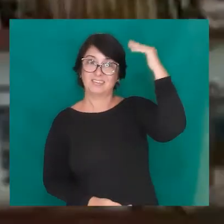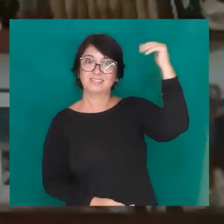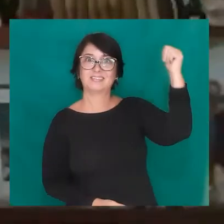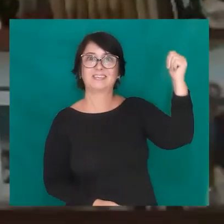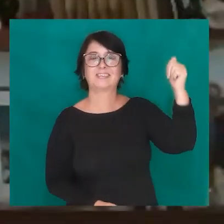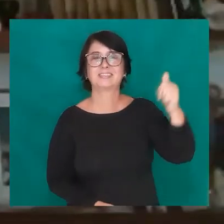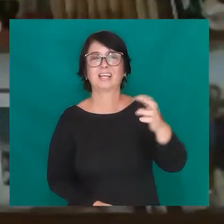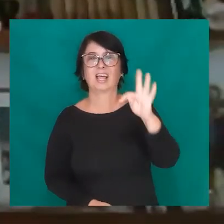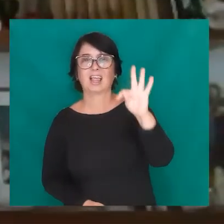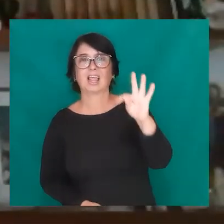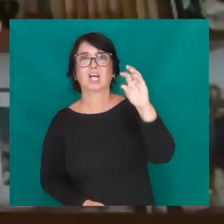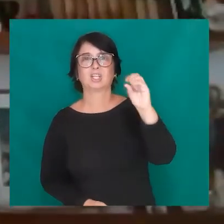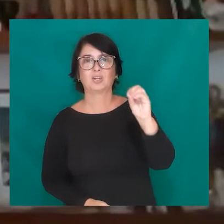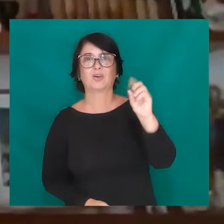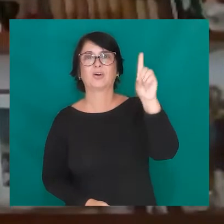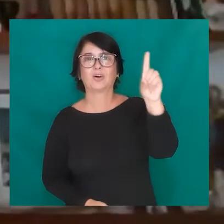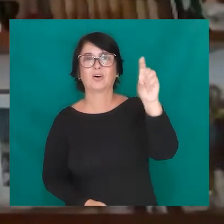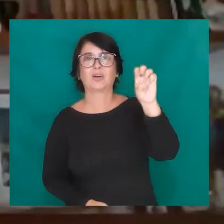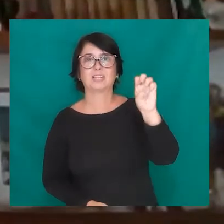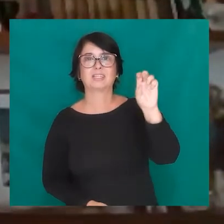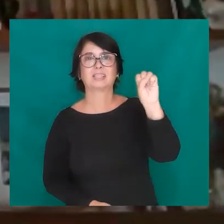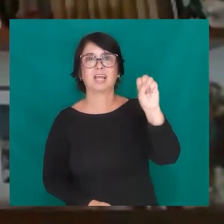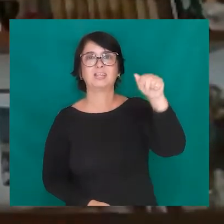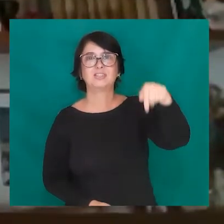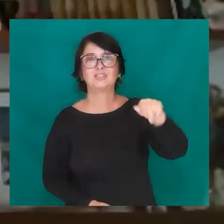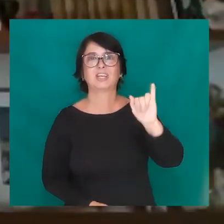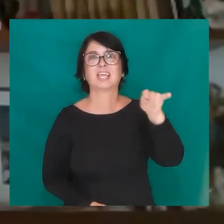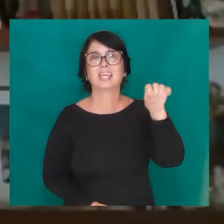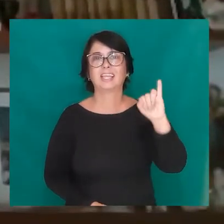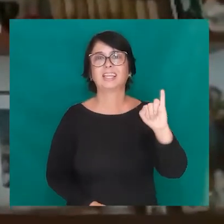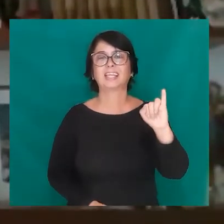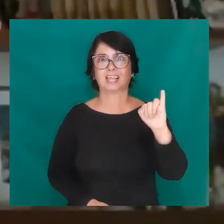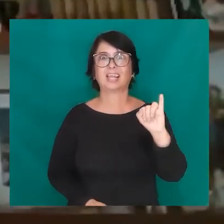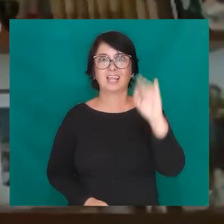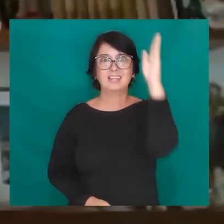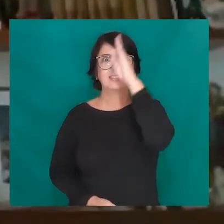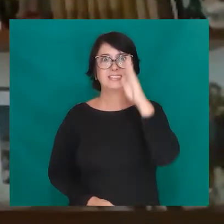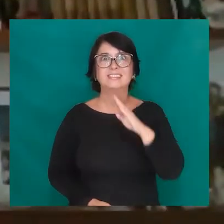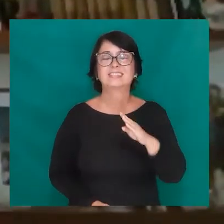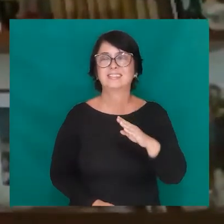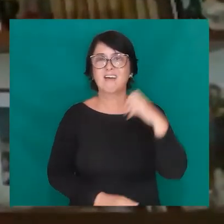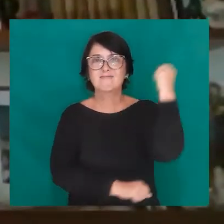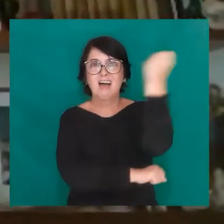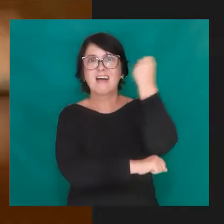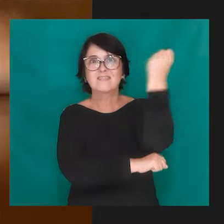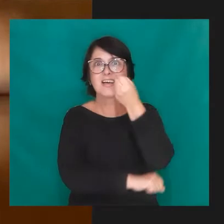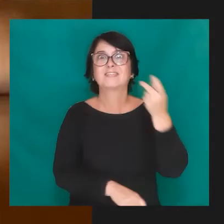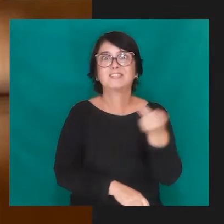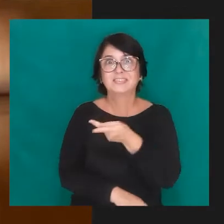é Todeschine, né? E a gente sabe que muitos dos gaiteiros gaúchos procuram a Todeschine, né? Que ainda tem.